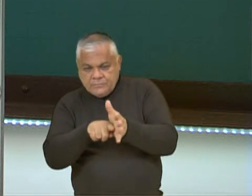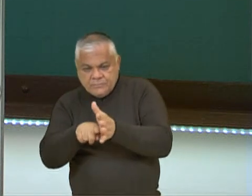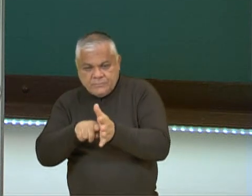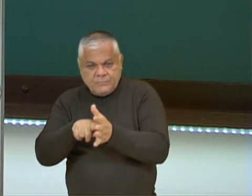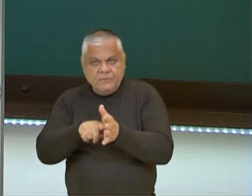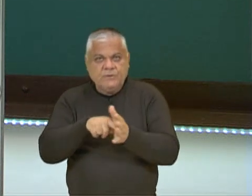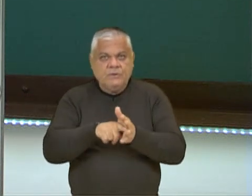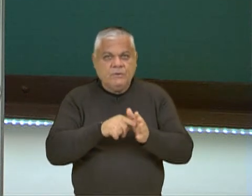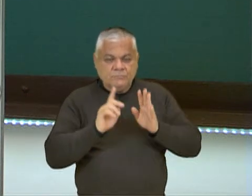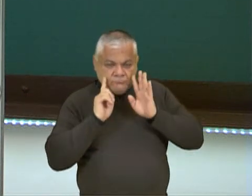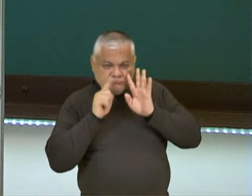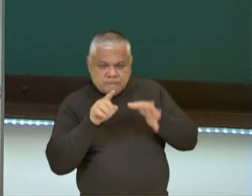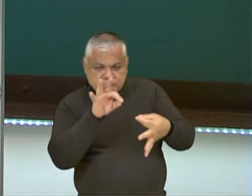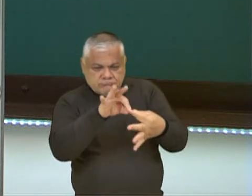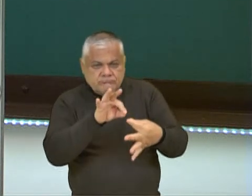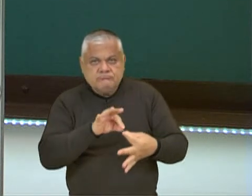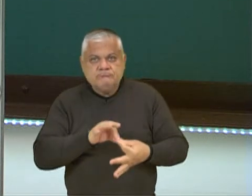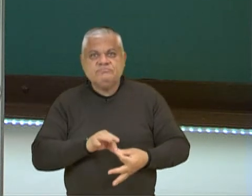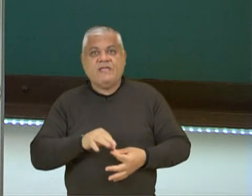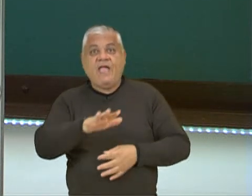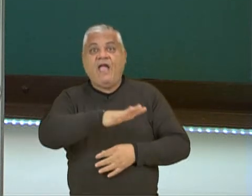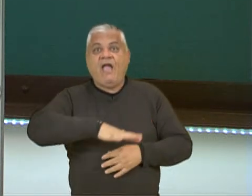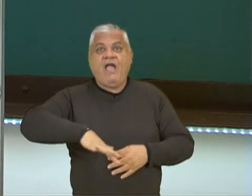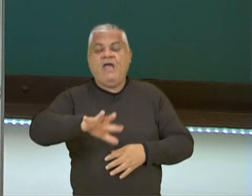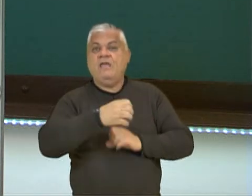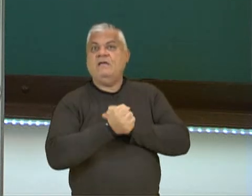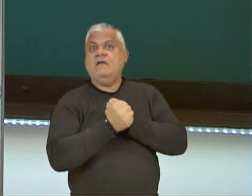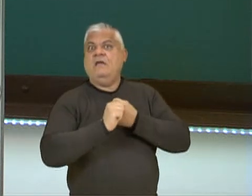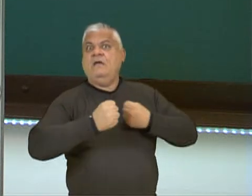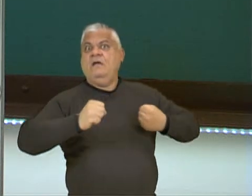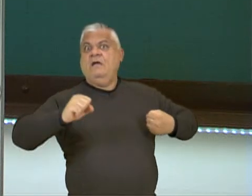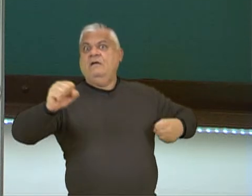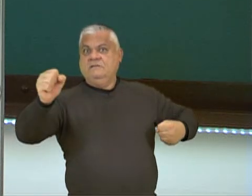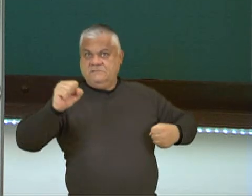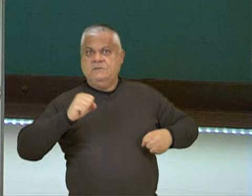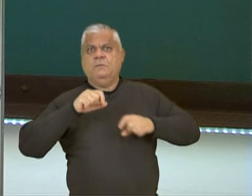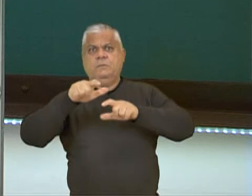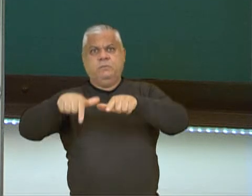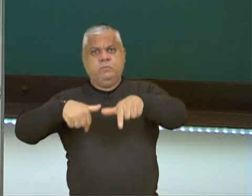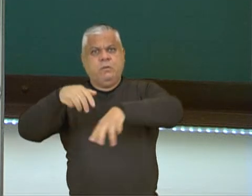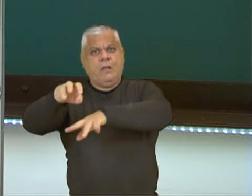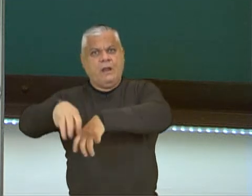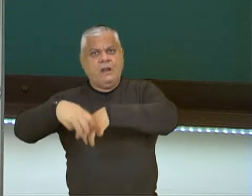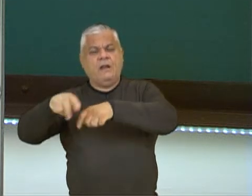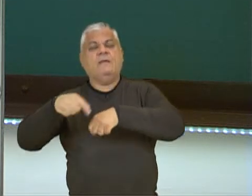item específico ali nas áreas. São áreas muito grandes produzidas,